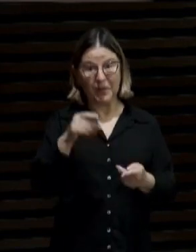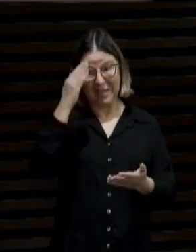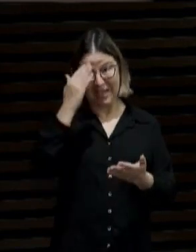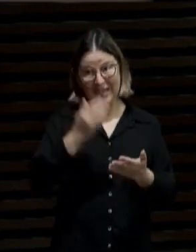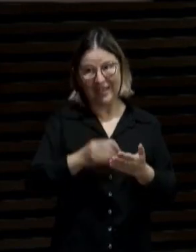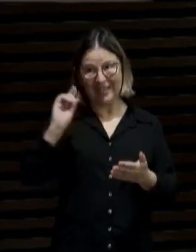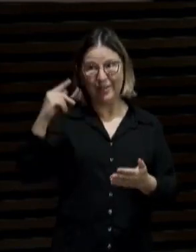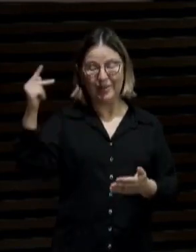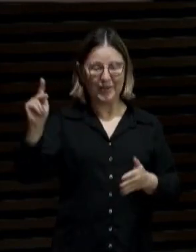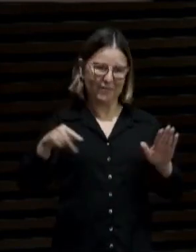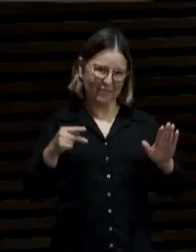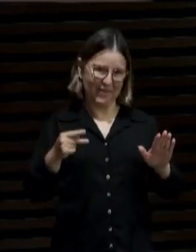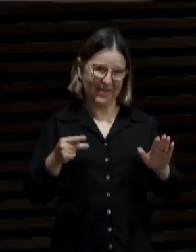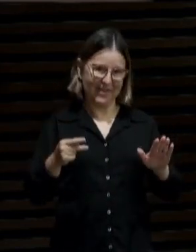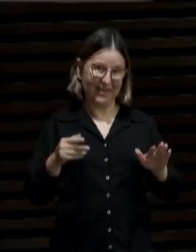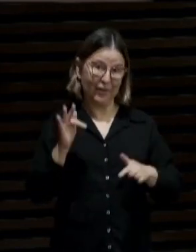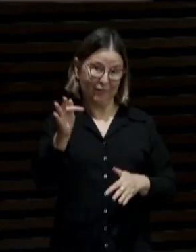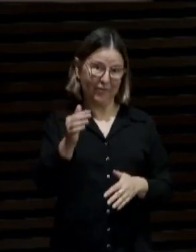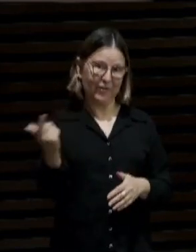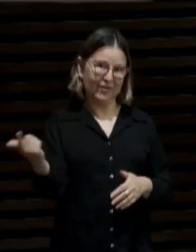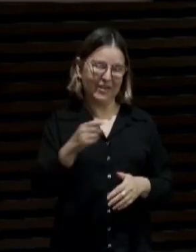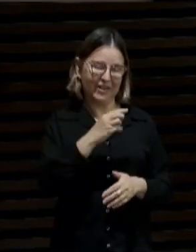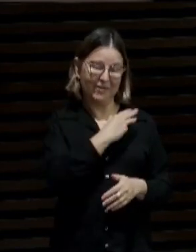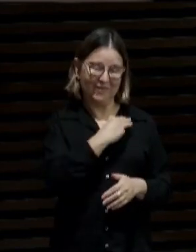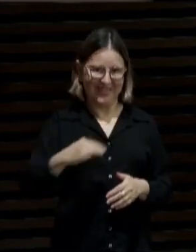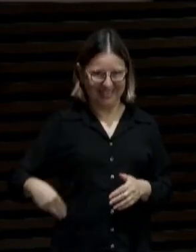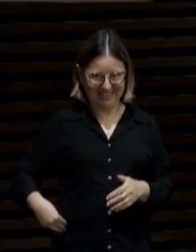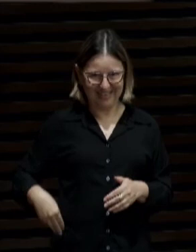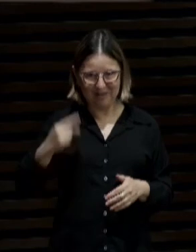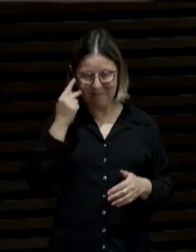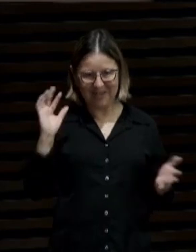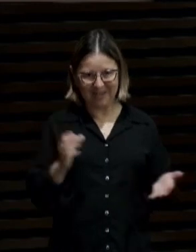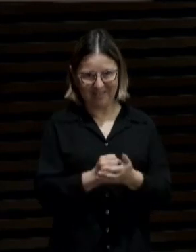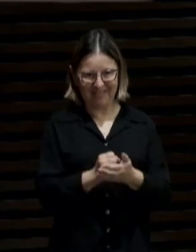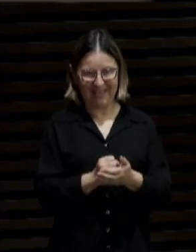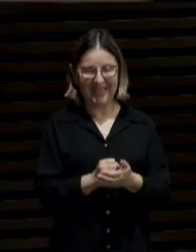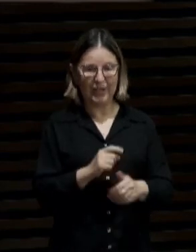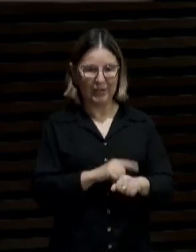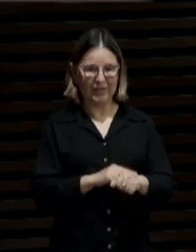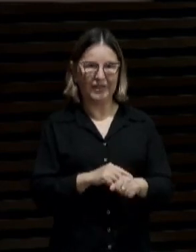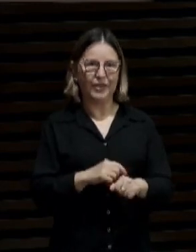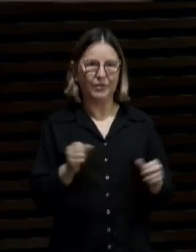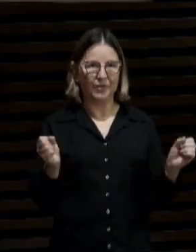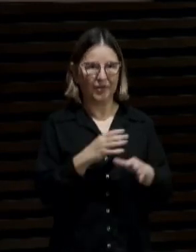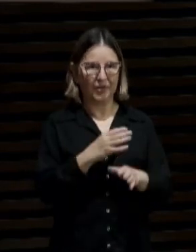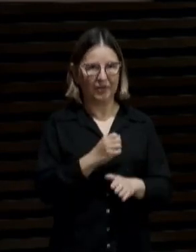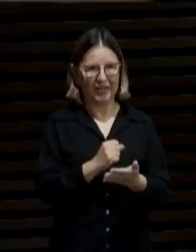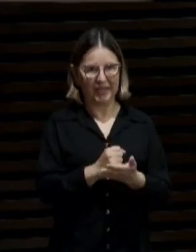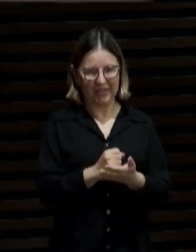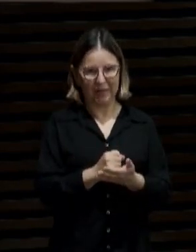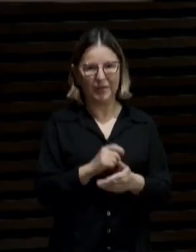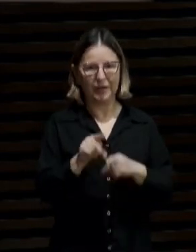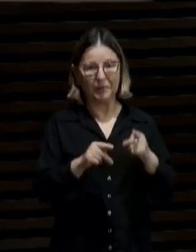para salvá-los. No Novo, cremos que o Messias veio e cumpriu tudo exatamente como descrito.